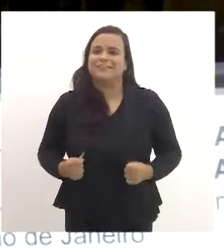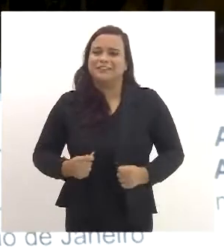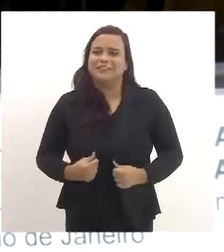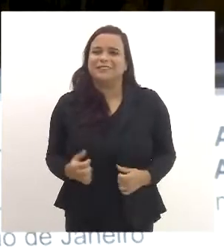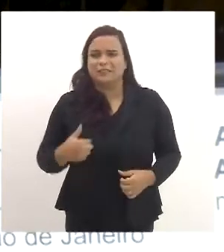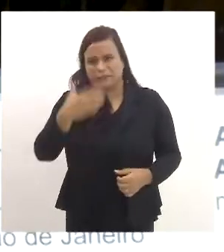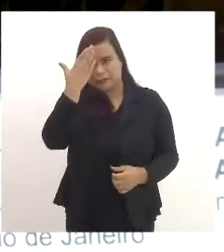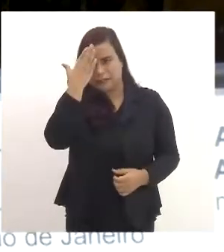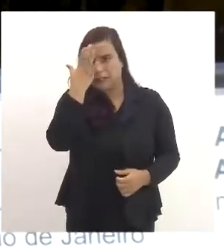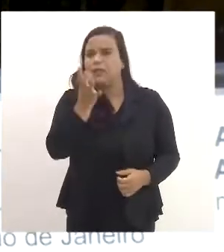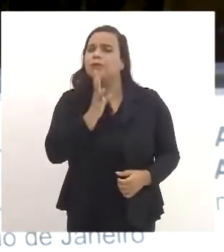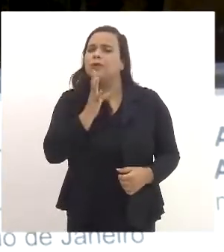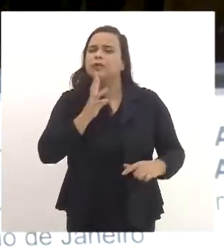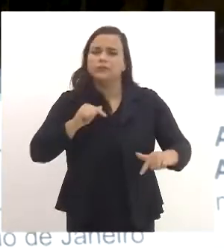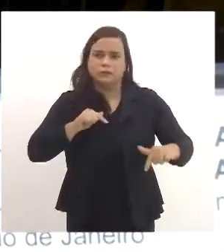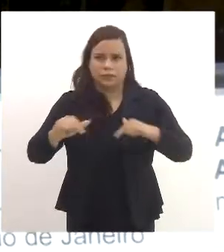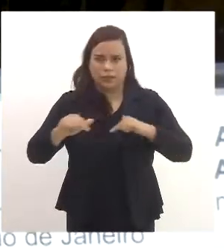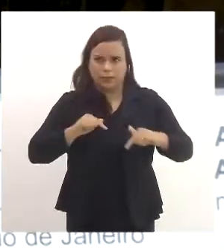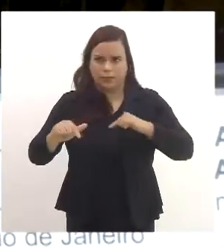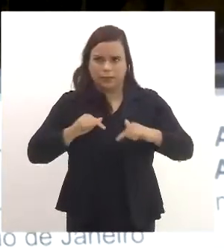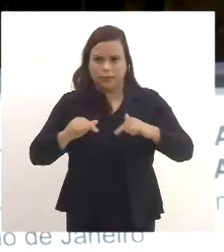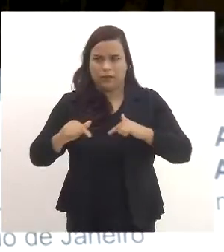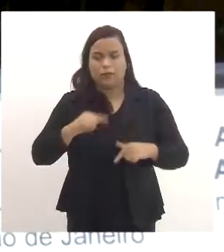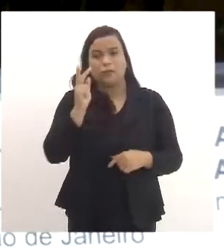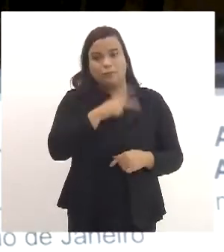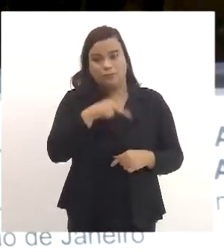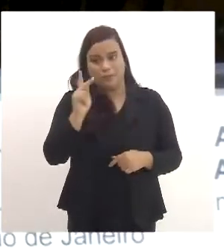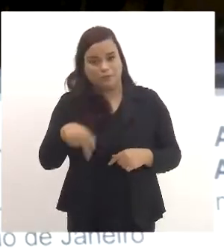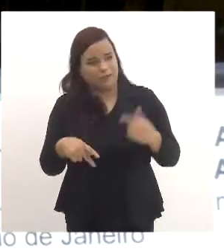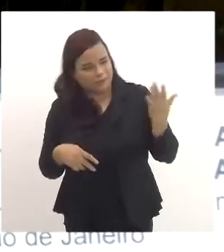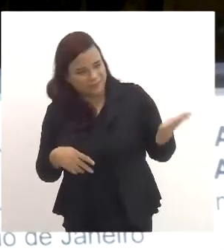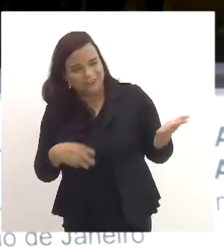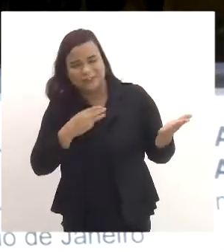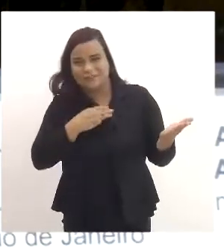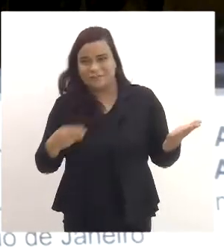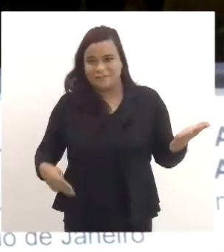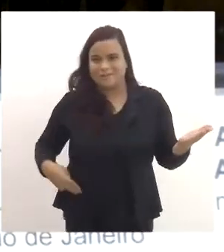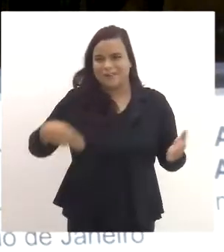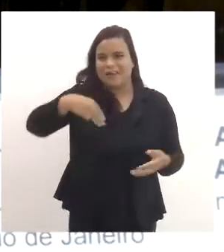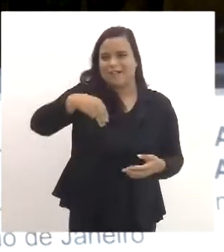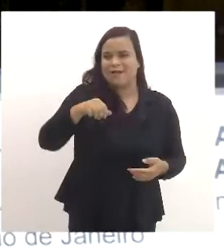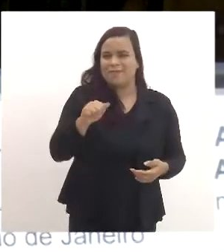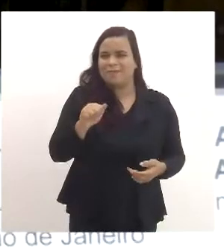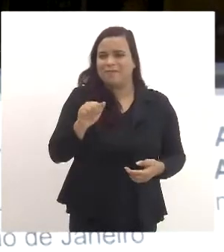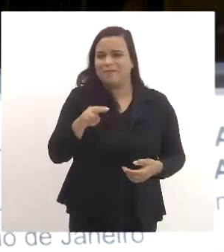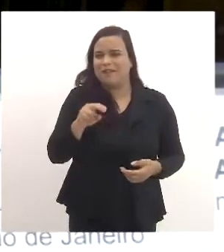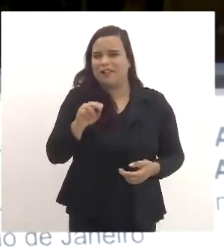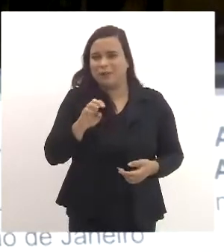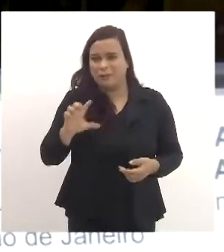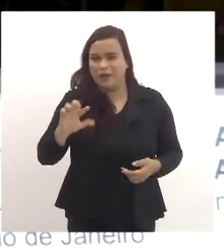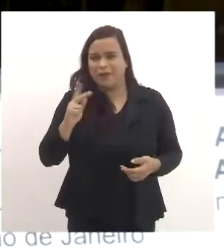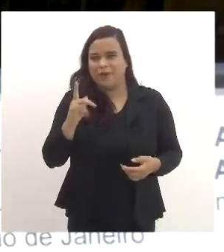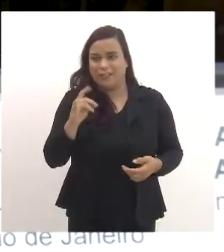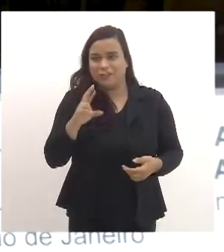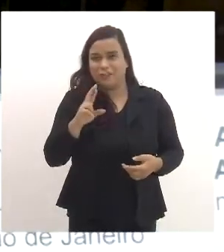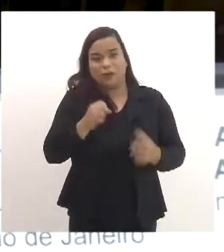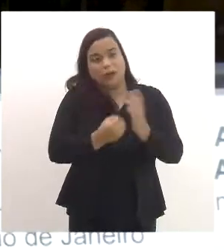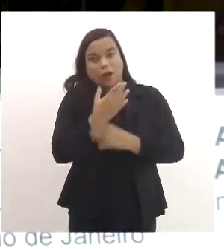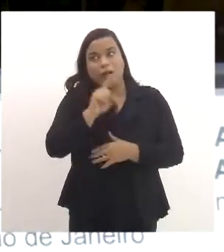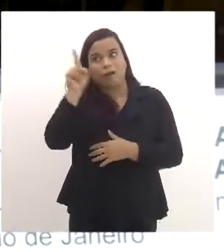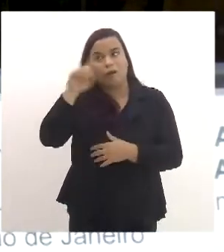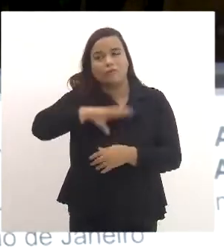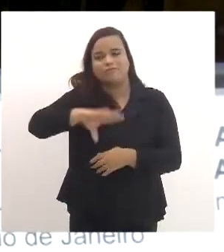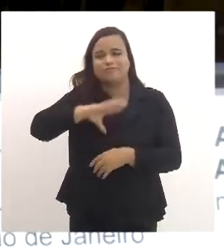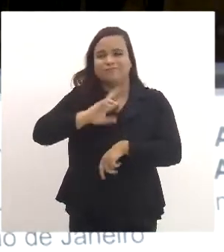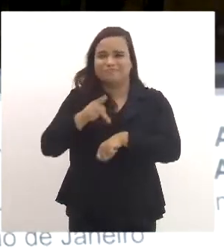Conheço o trabalho que o seu professor, então ministro Manuel Heitor, desenvolveu em Portugal ao longo